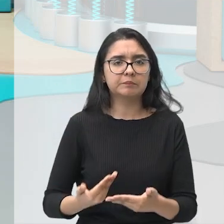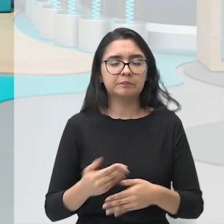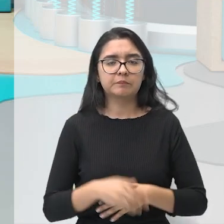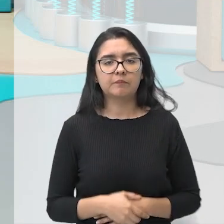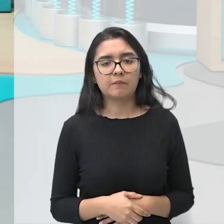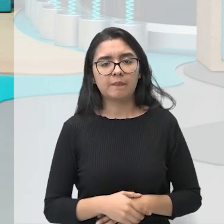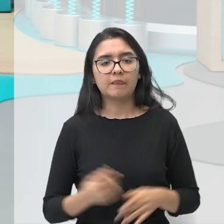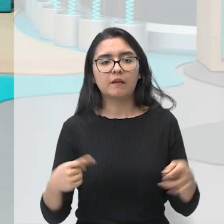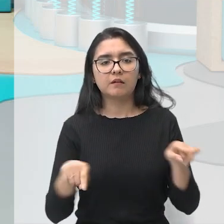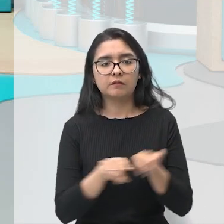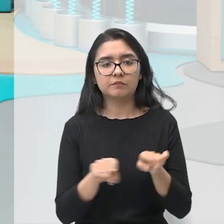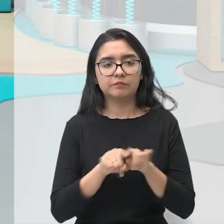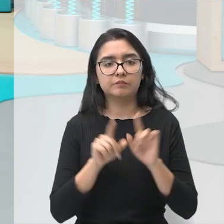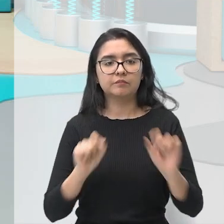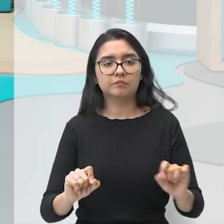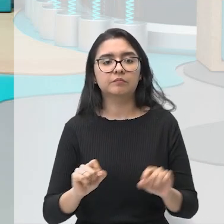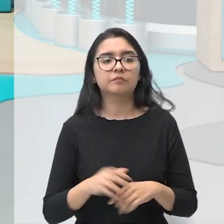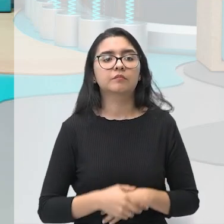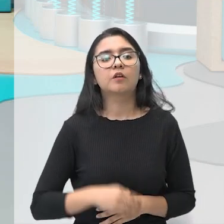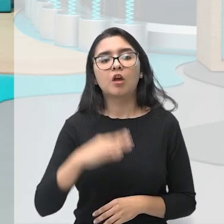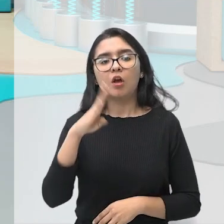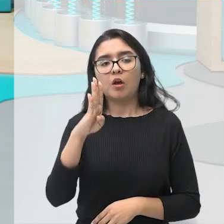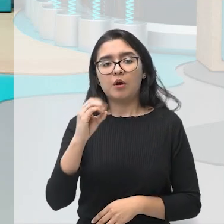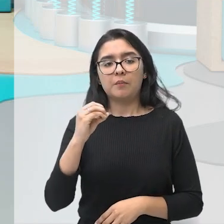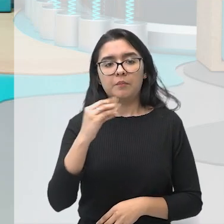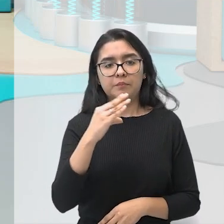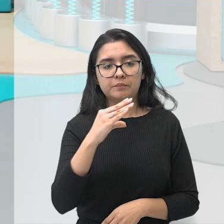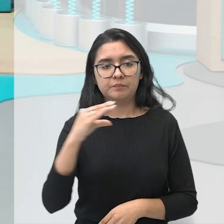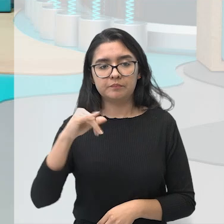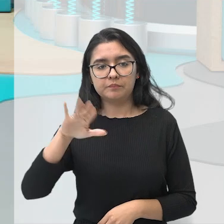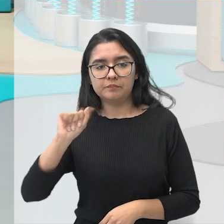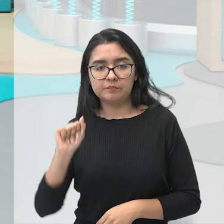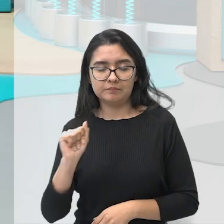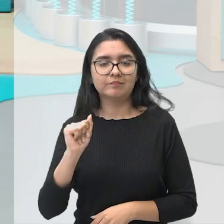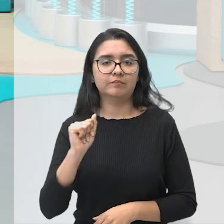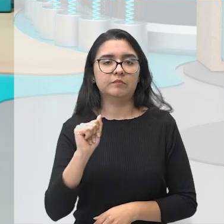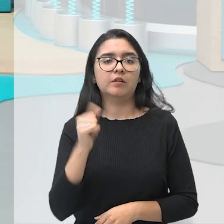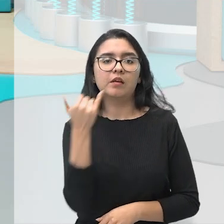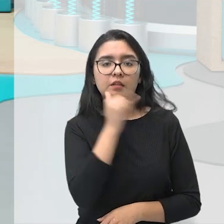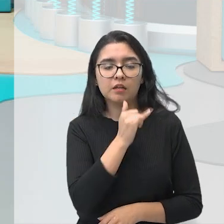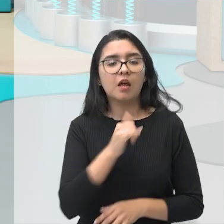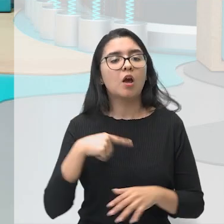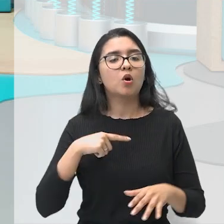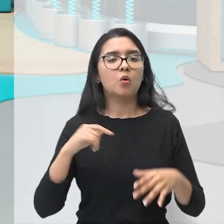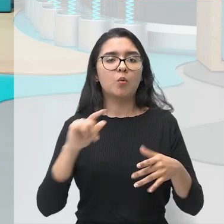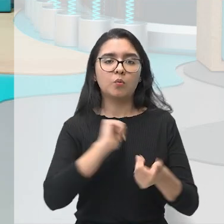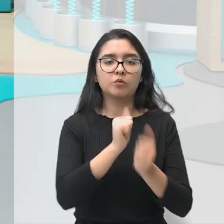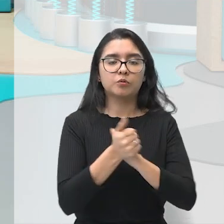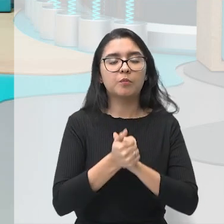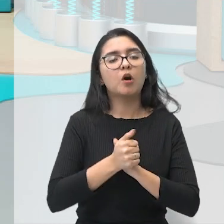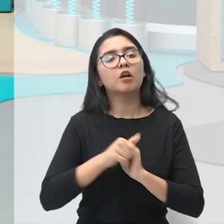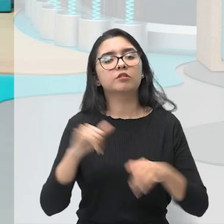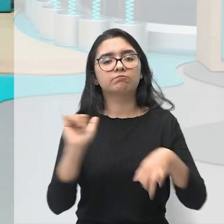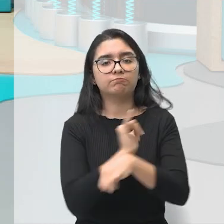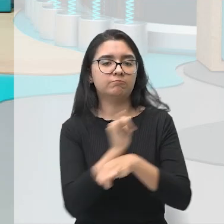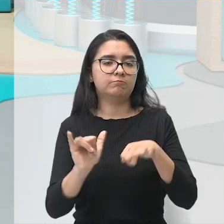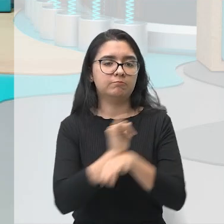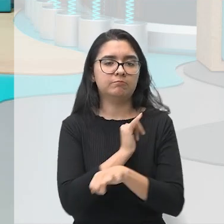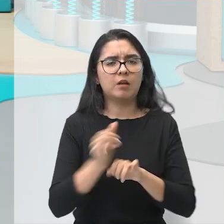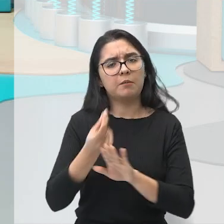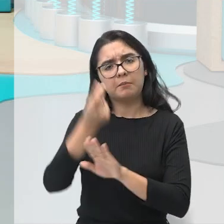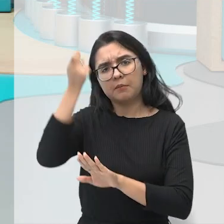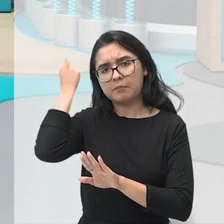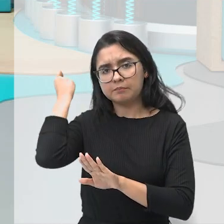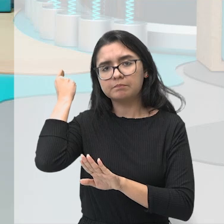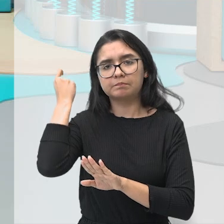hoje. Também chamado de boccia, aí do italiano, é um jogo estratégico com uma linhagem muito